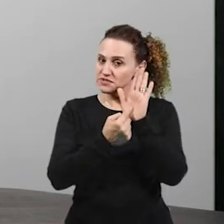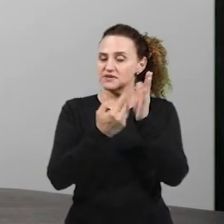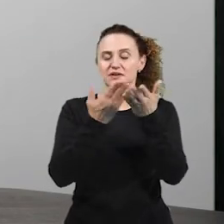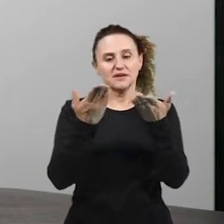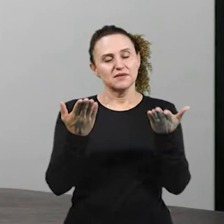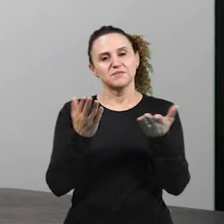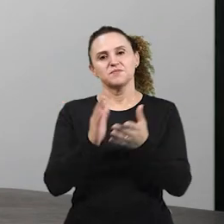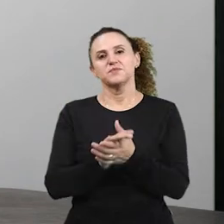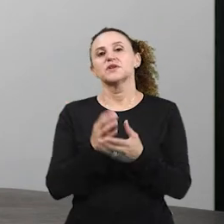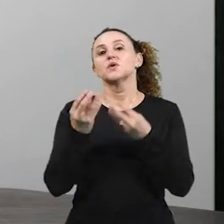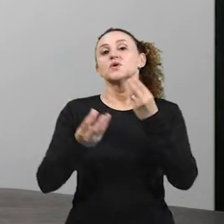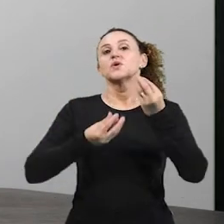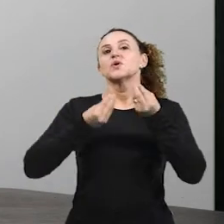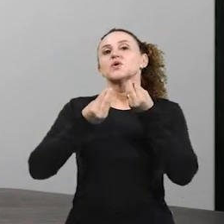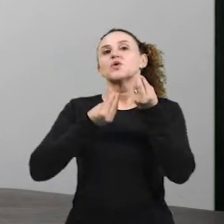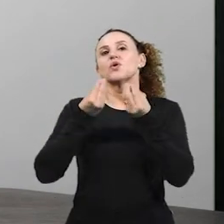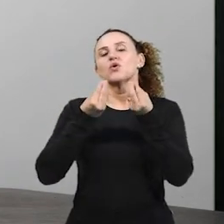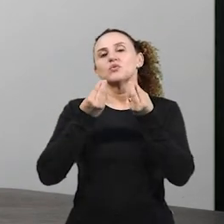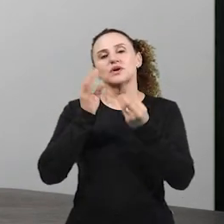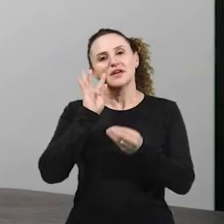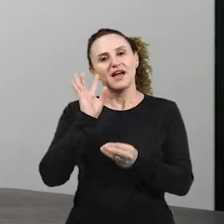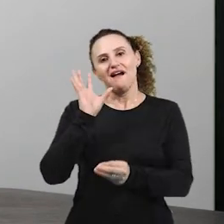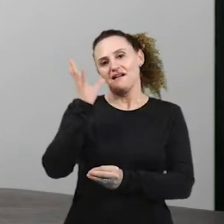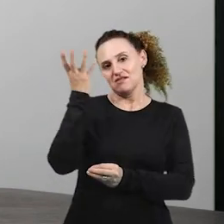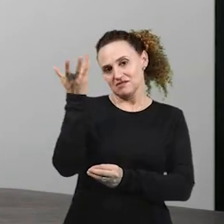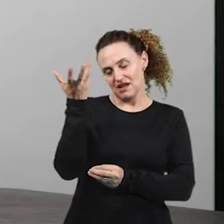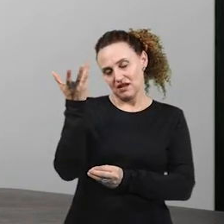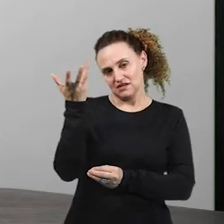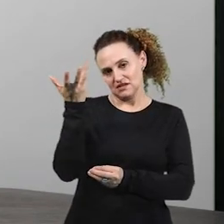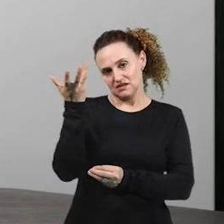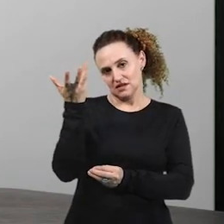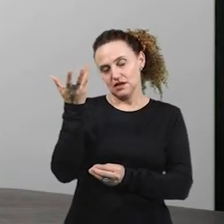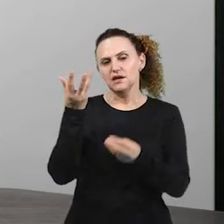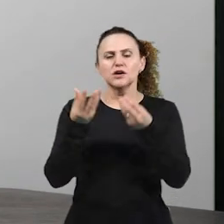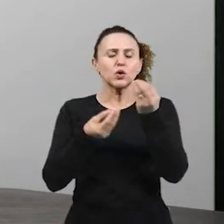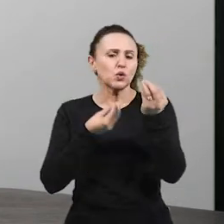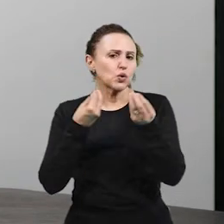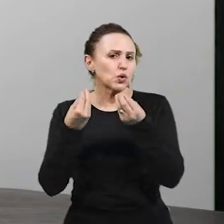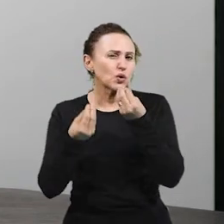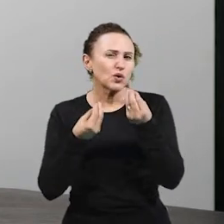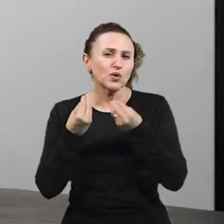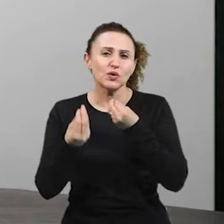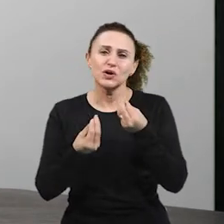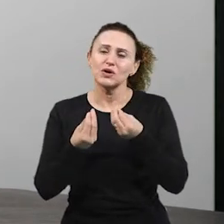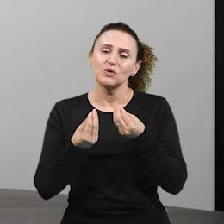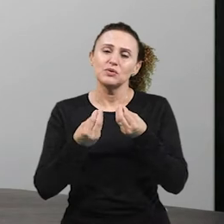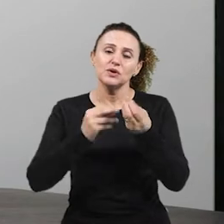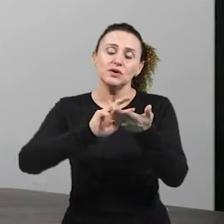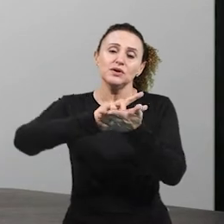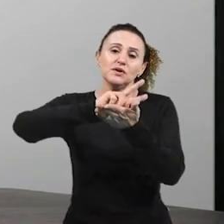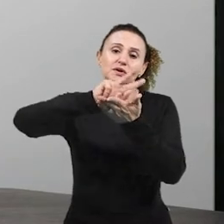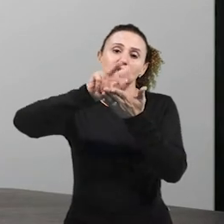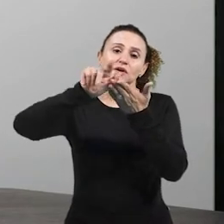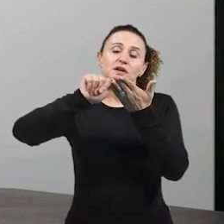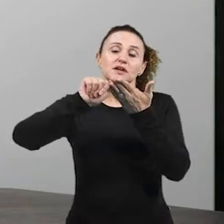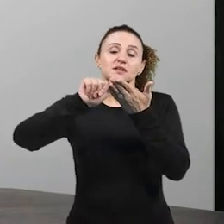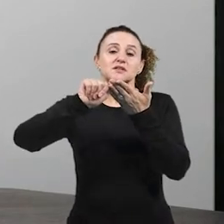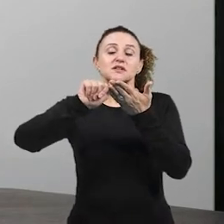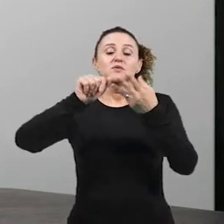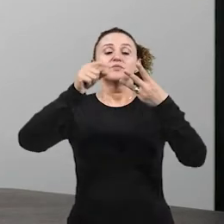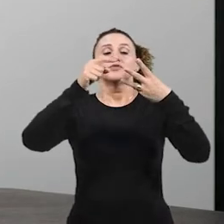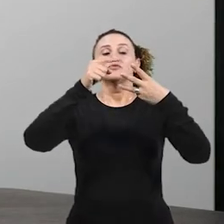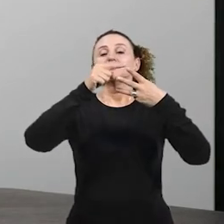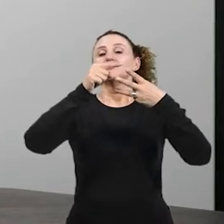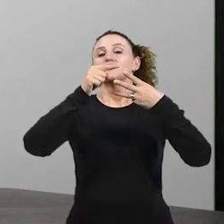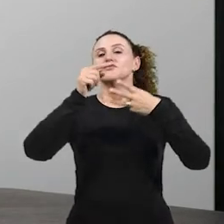quando a é possível ocorrer esses sons a gente chama quando uma variação de um